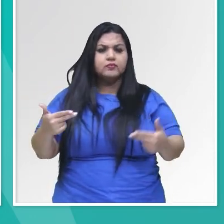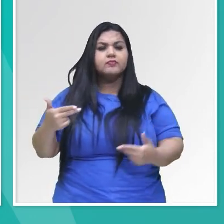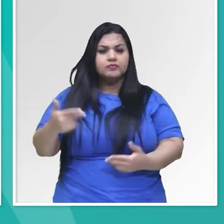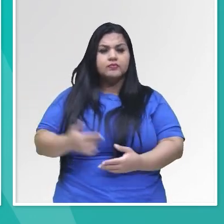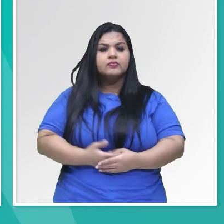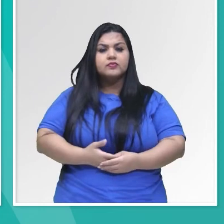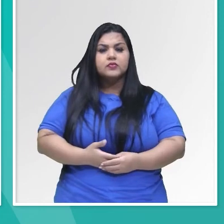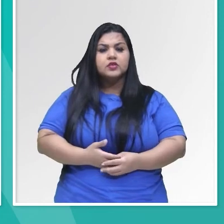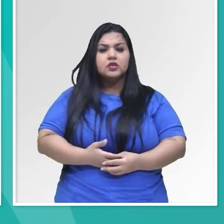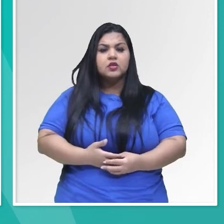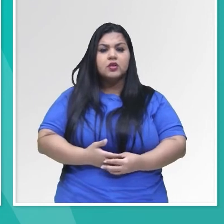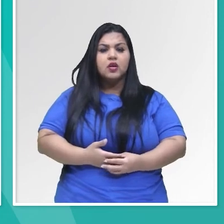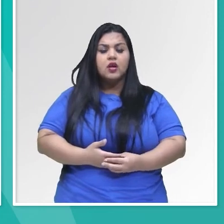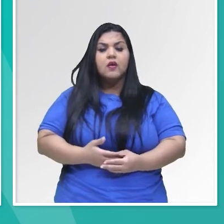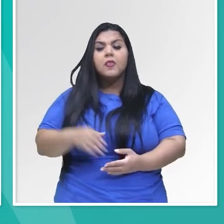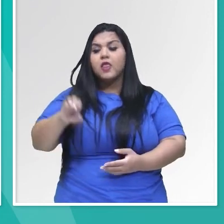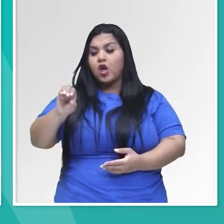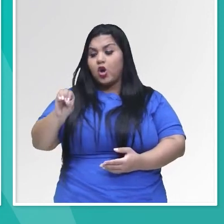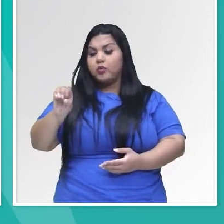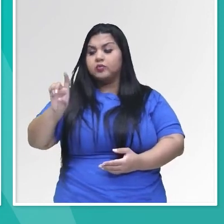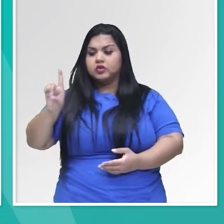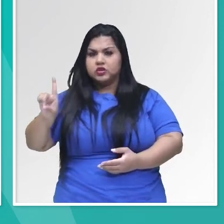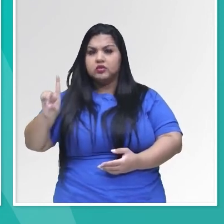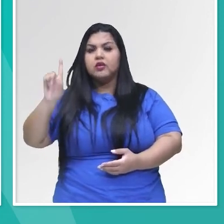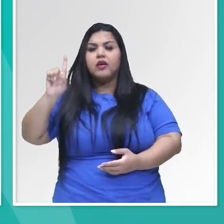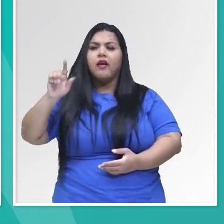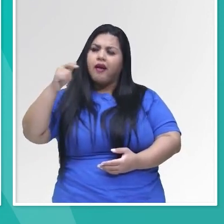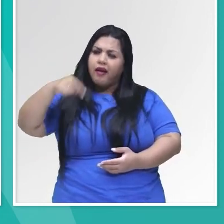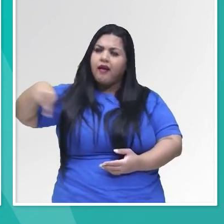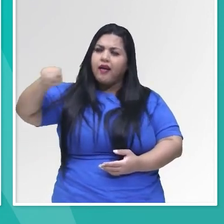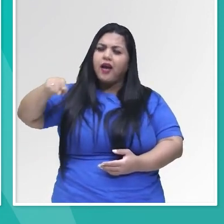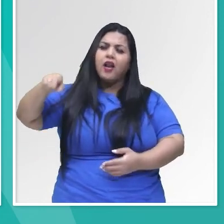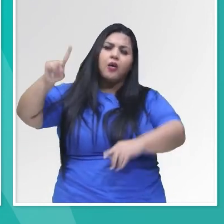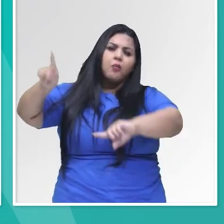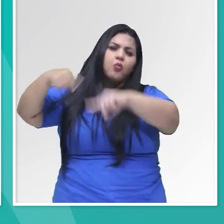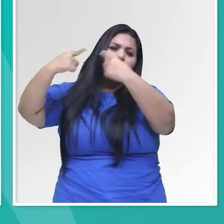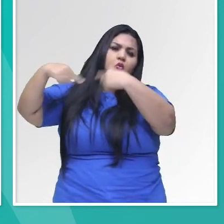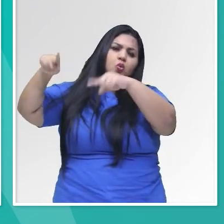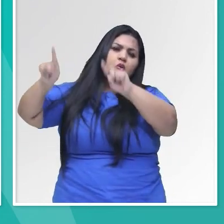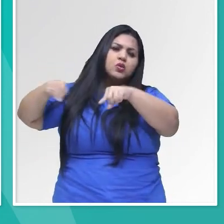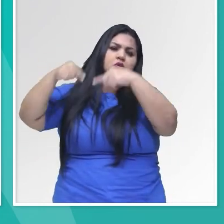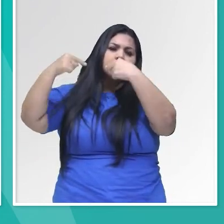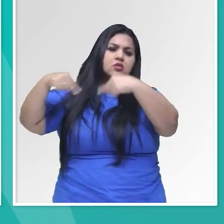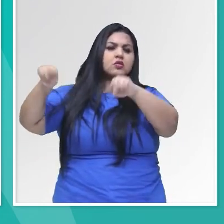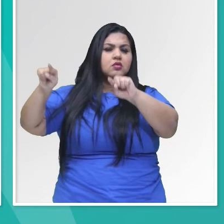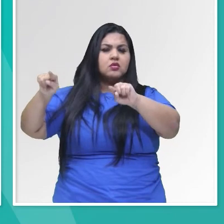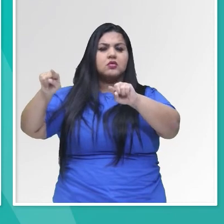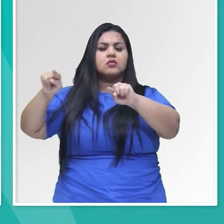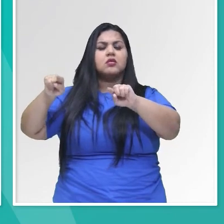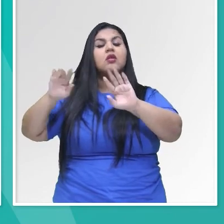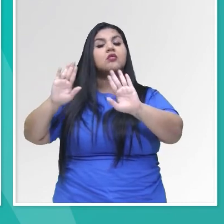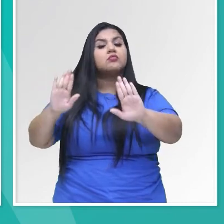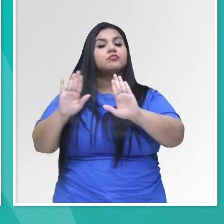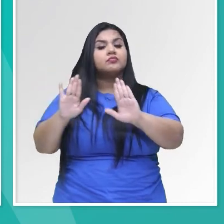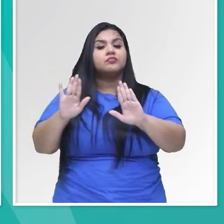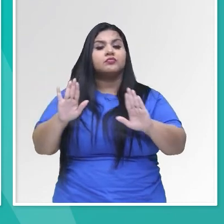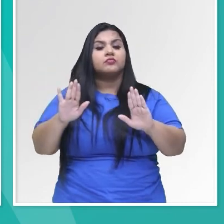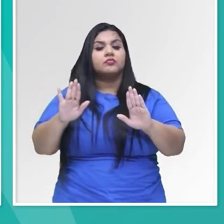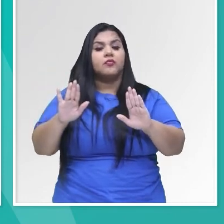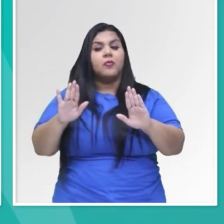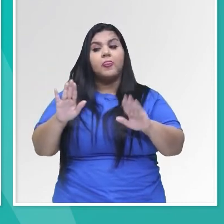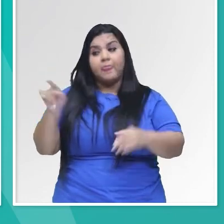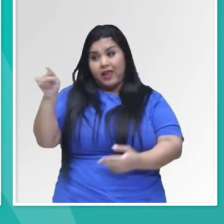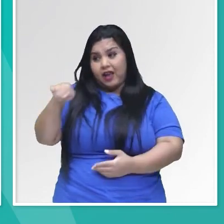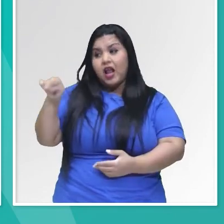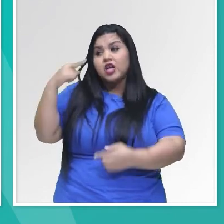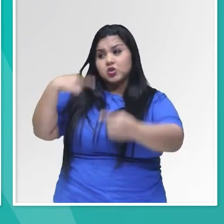músicas é o objeto direto. Eu ouço o quê? Eu ouço o quê? Agora, olha o que nós vamos fazer. Aquelas